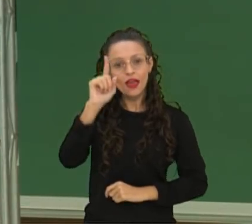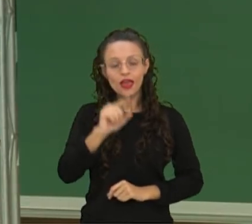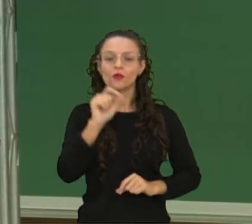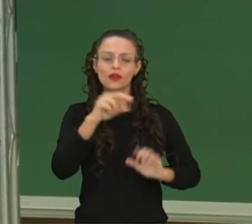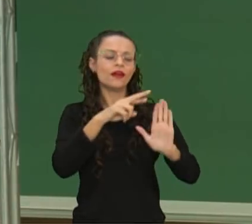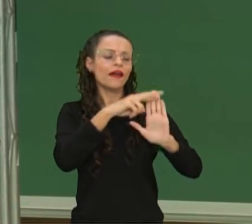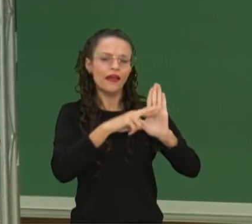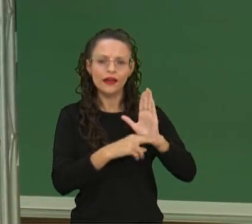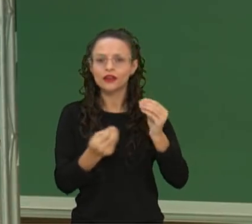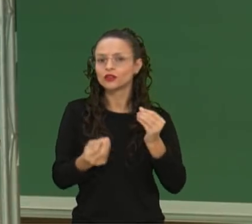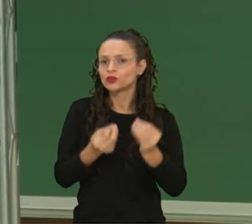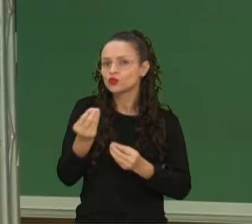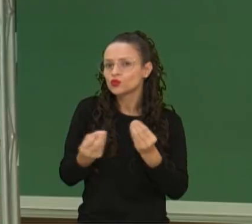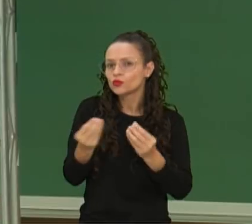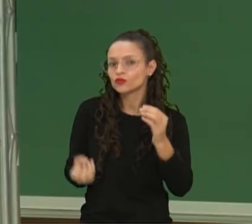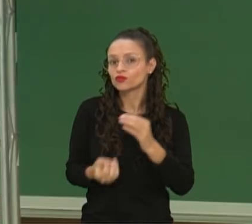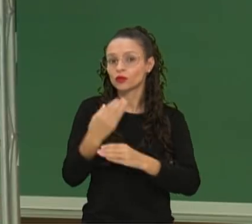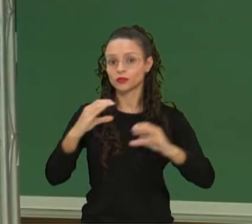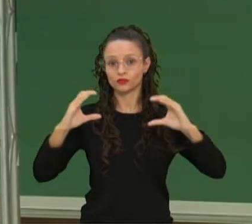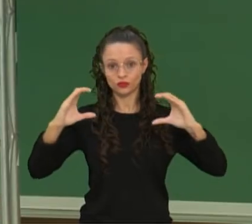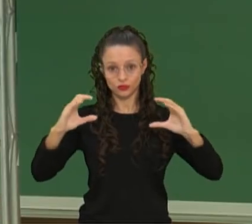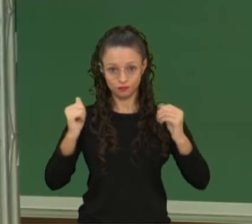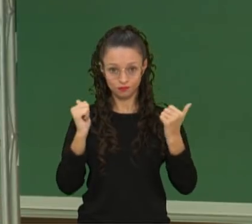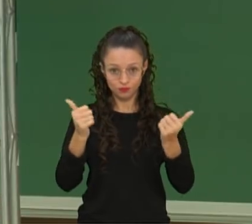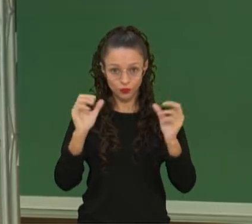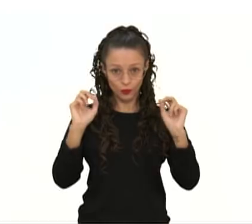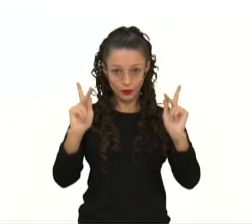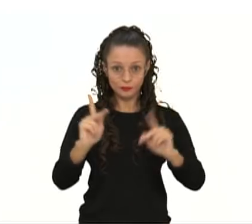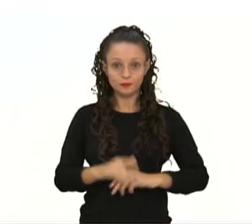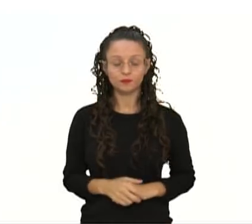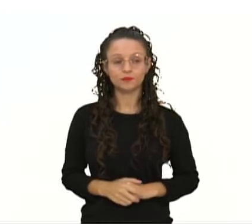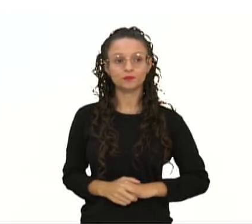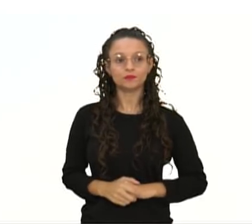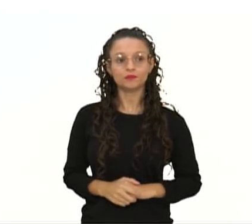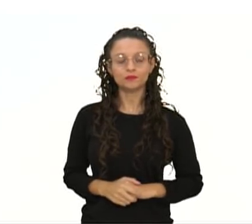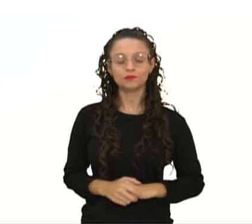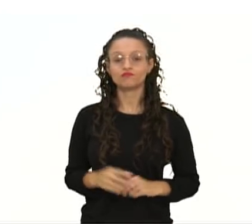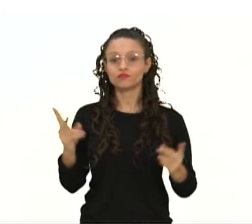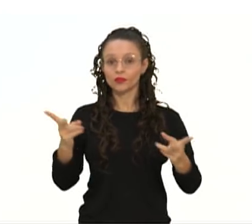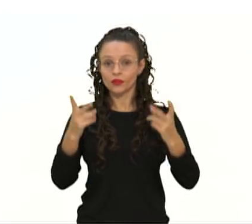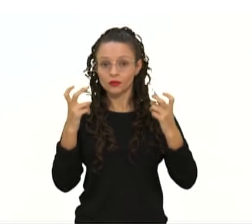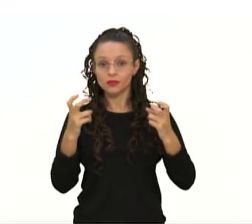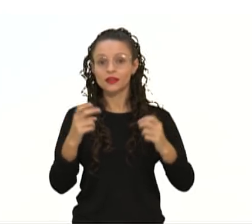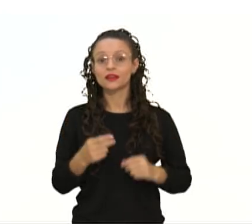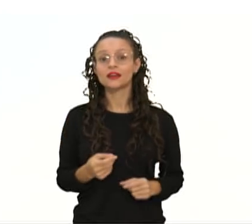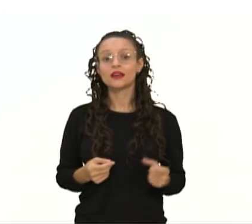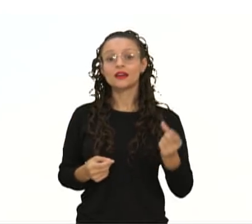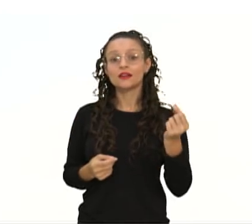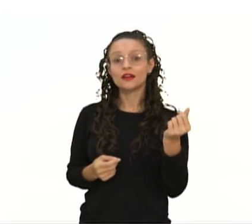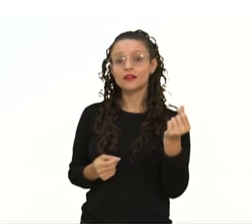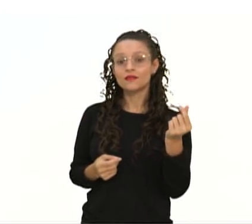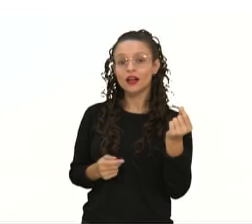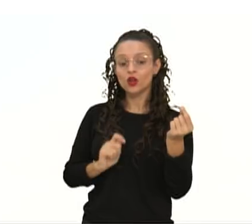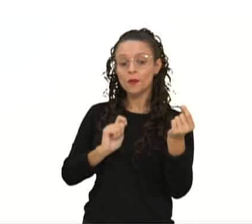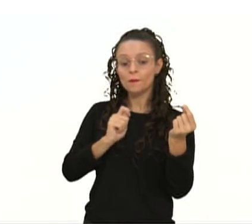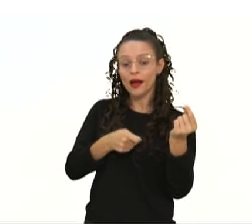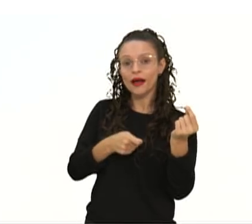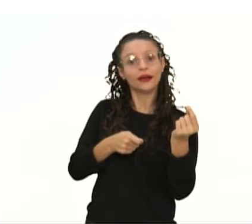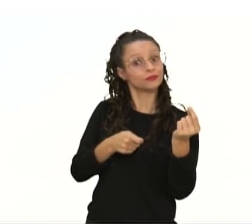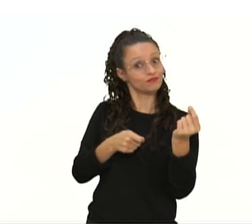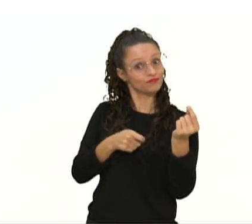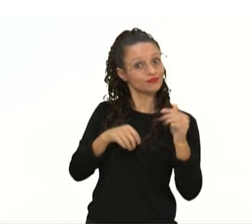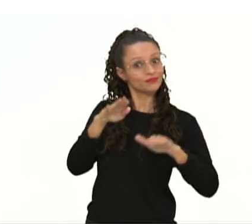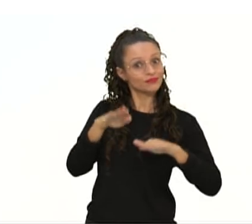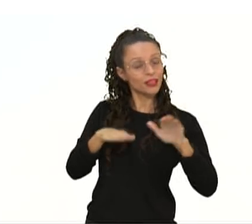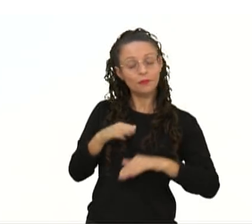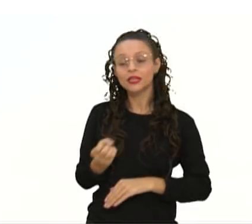função, ok? Então, observe que o valor a ser pago depende da quantidade de livros. Isso é muito importante.